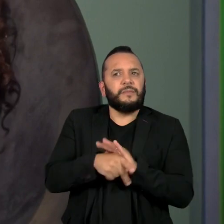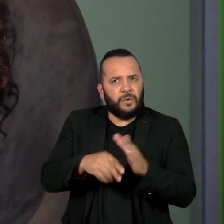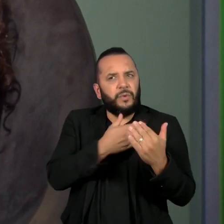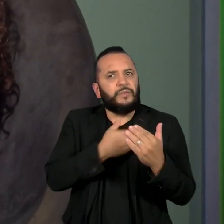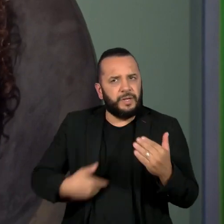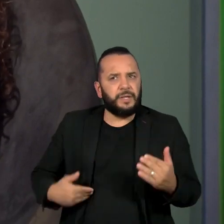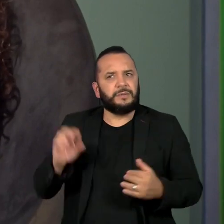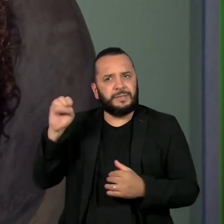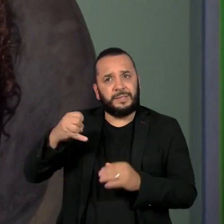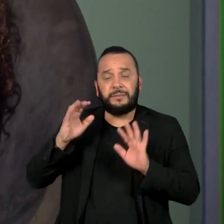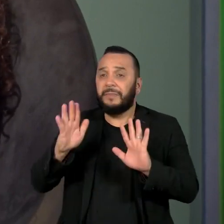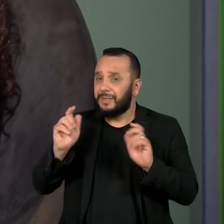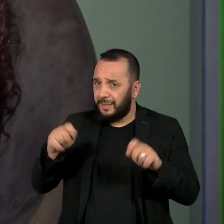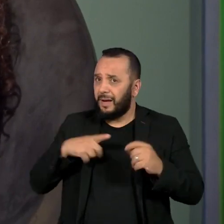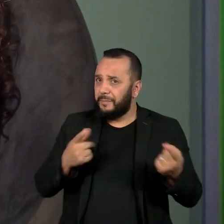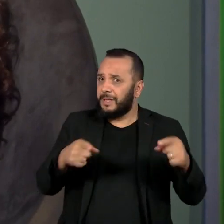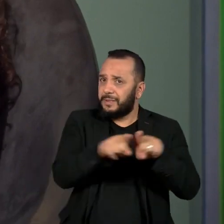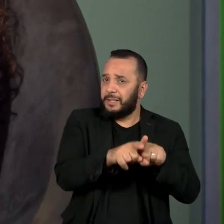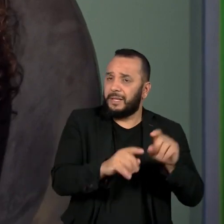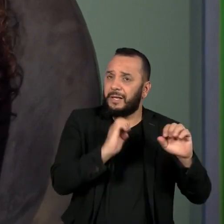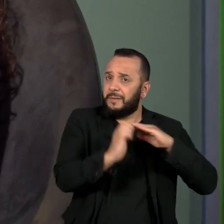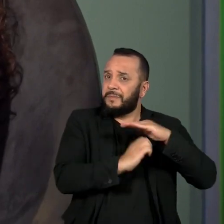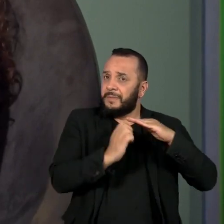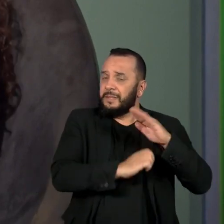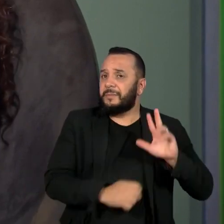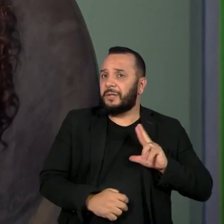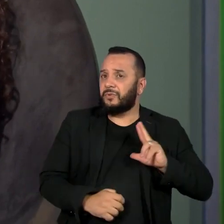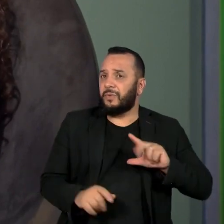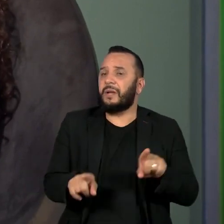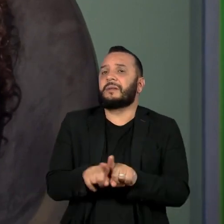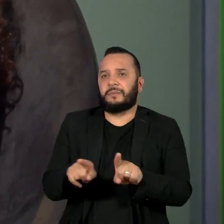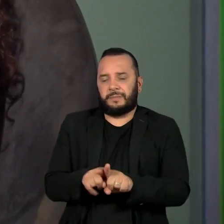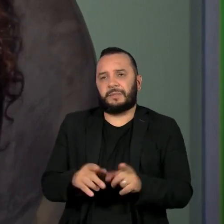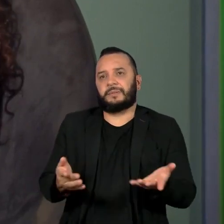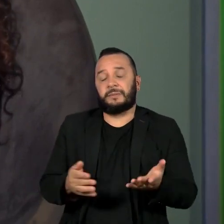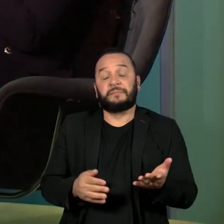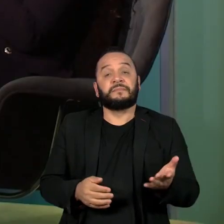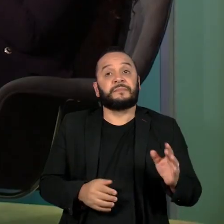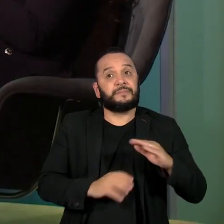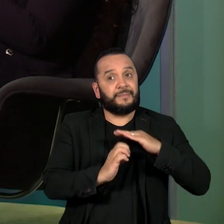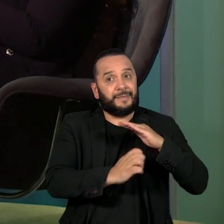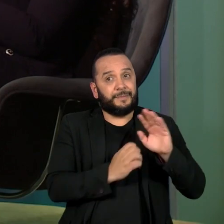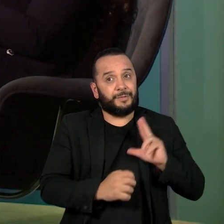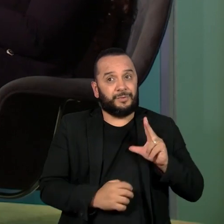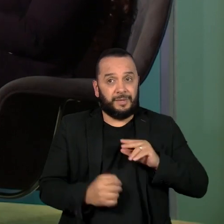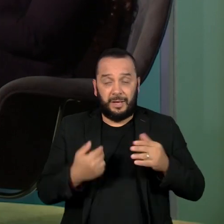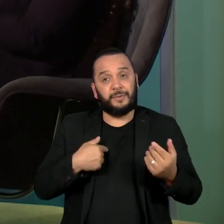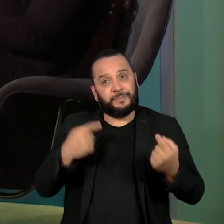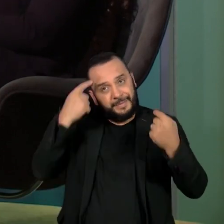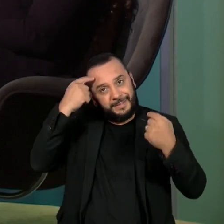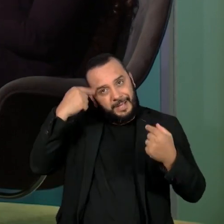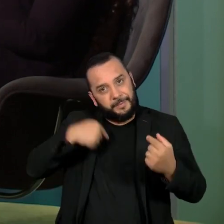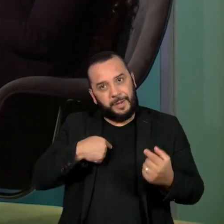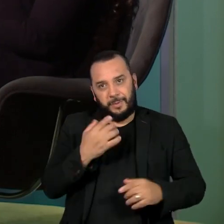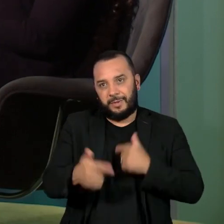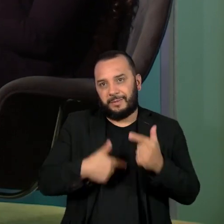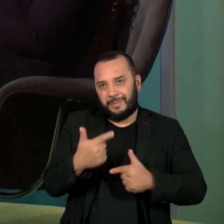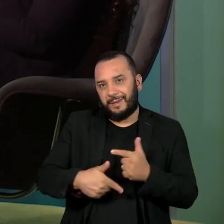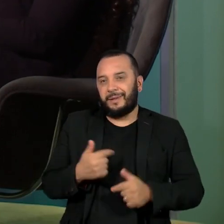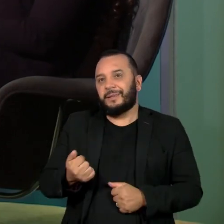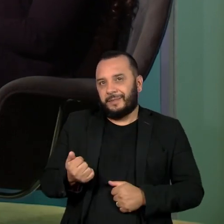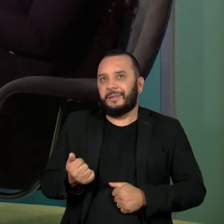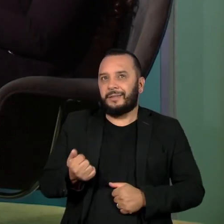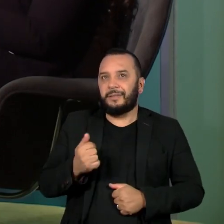mas também parceria com o setor privado. E aí, falando do setor privado, né, puxando a linha um pouco aqui para o